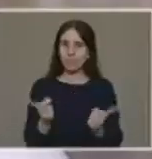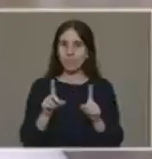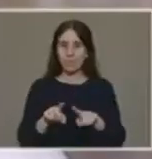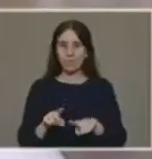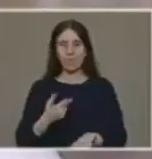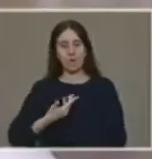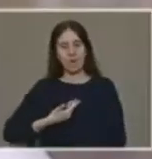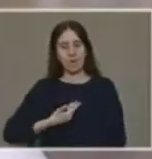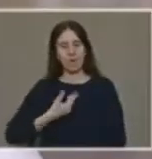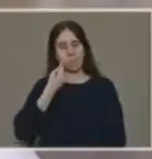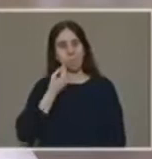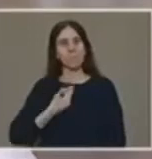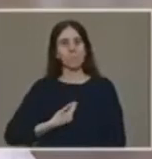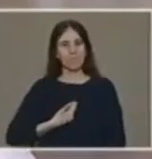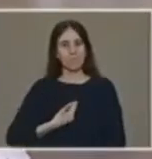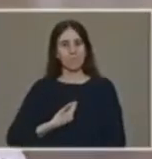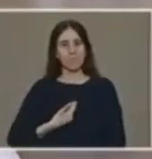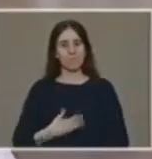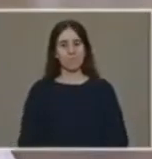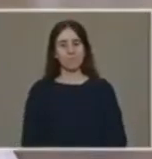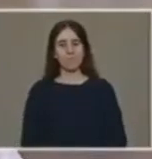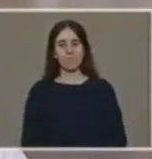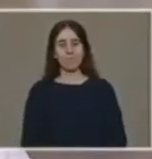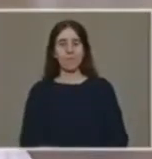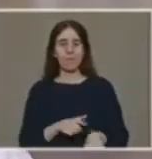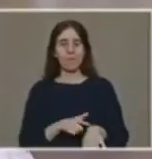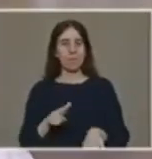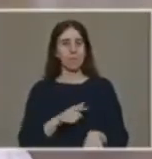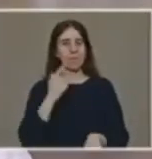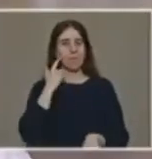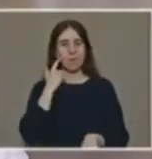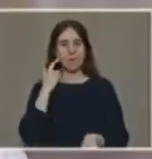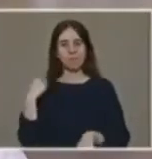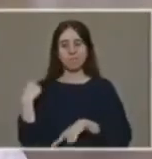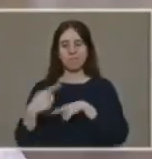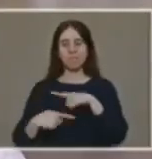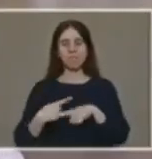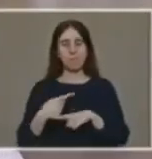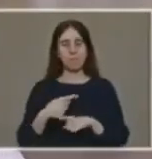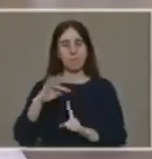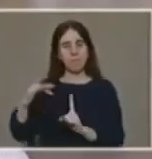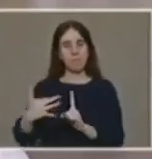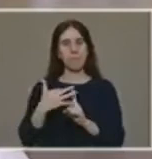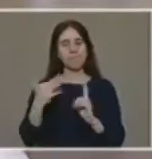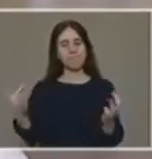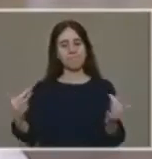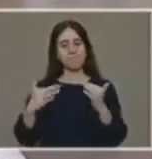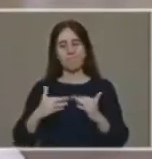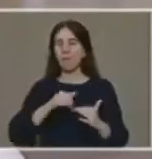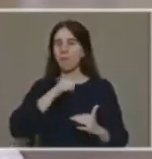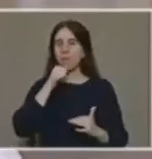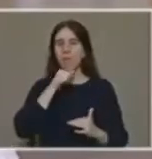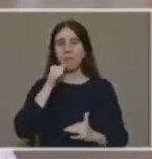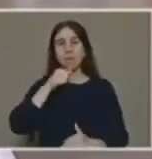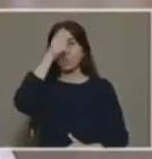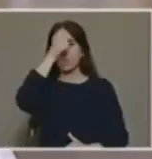sou eu mesmo. Desde esse tempo que a comunidade dos seguidores se reúne em domingo